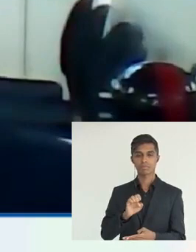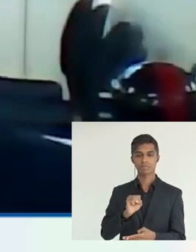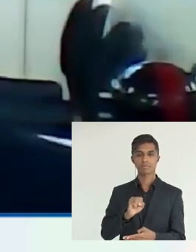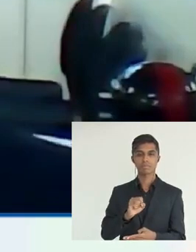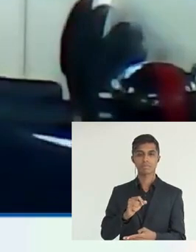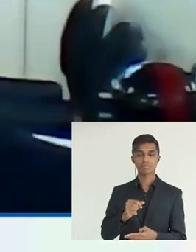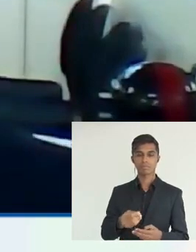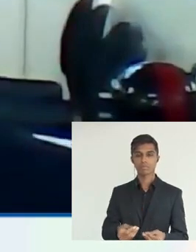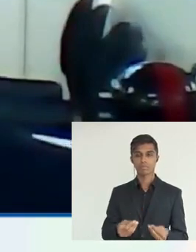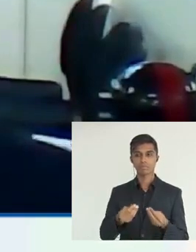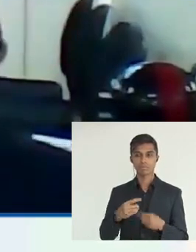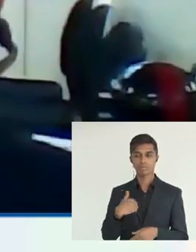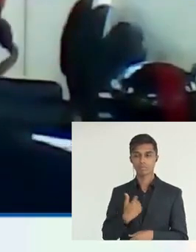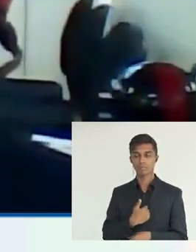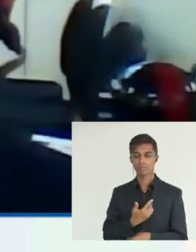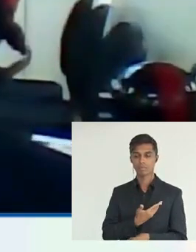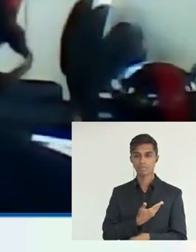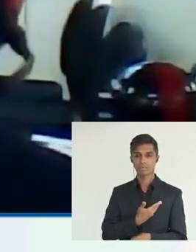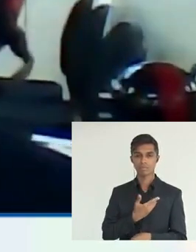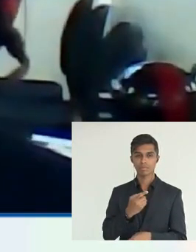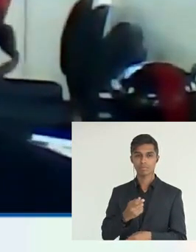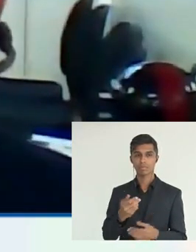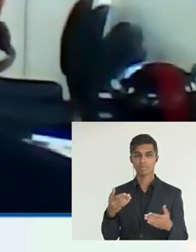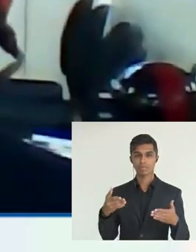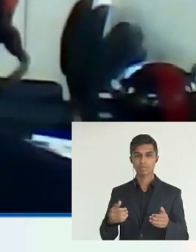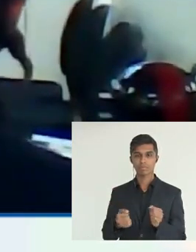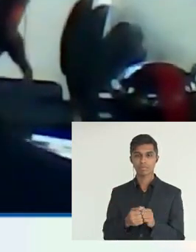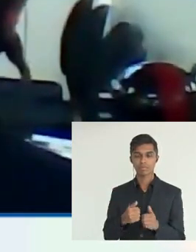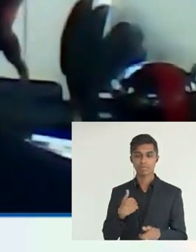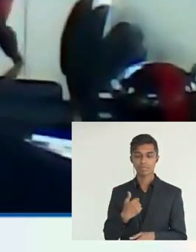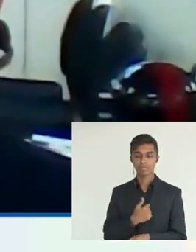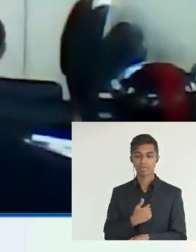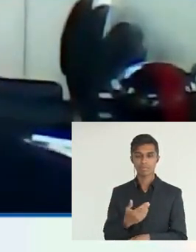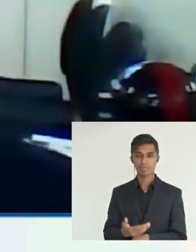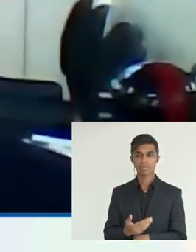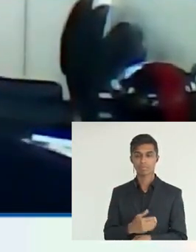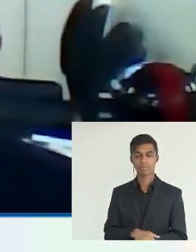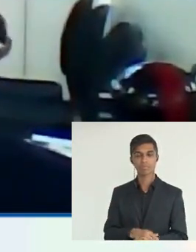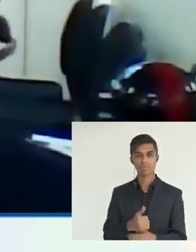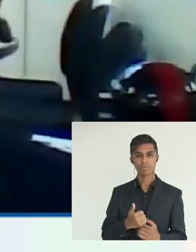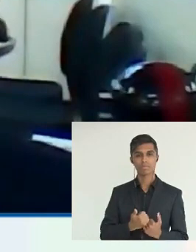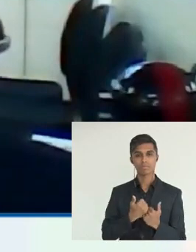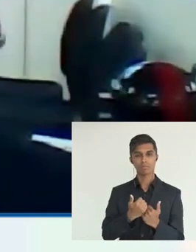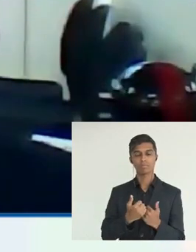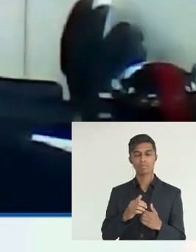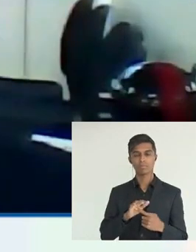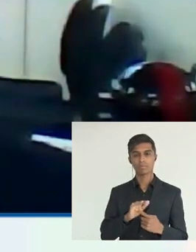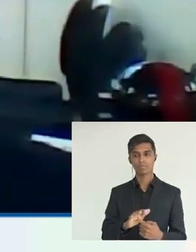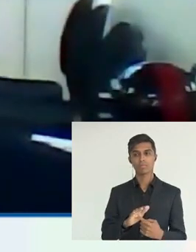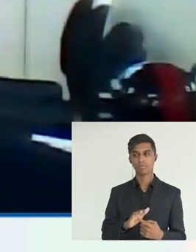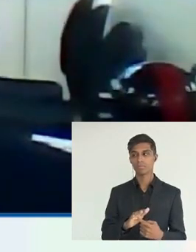nos emprestou a colega, né, para estar participando aqui conosco, né, isso reforça, né,